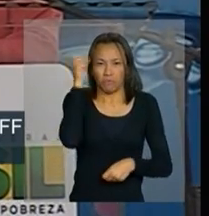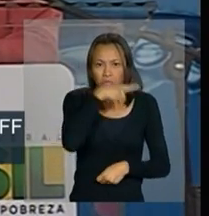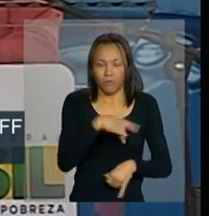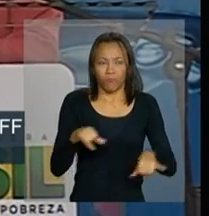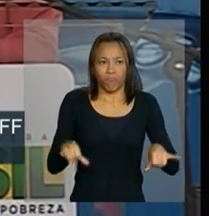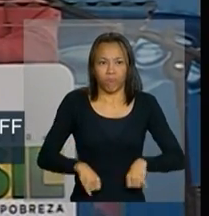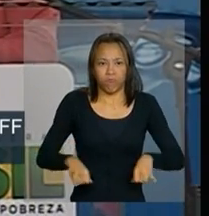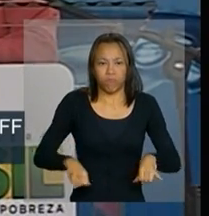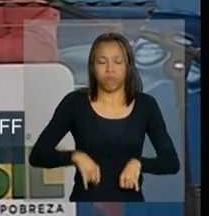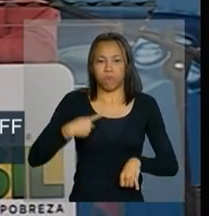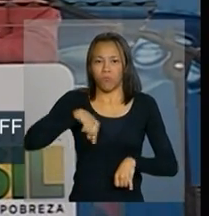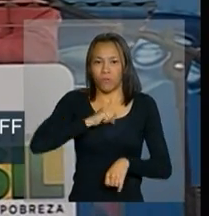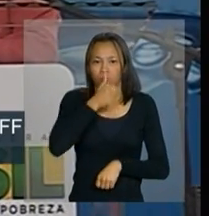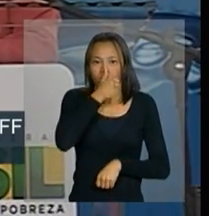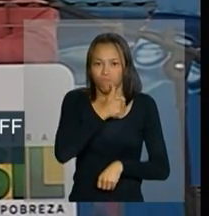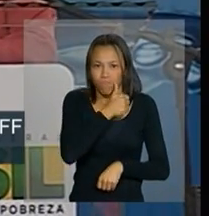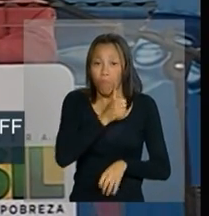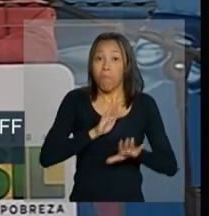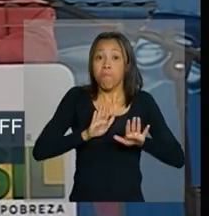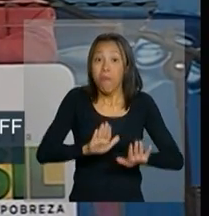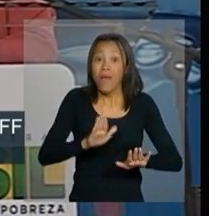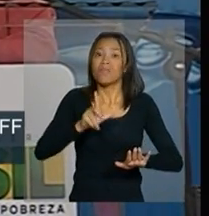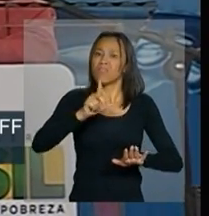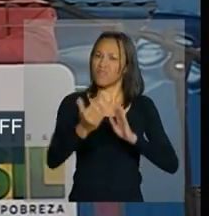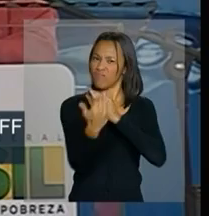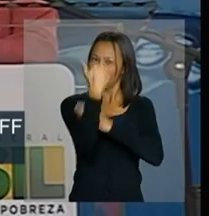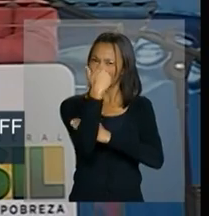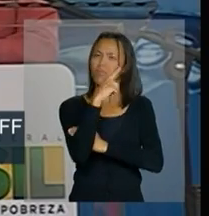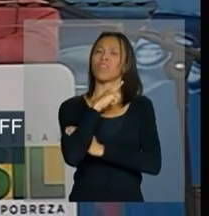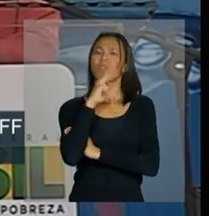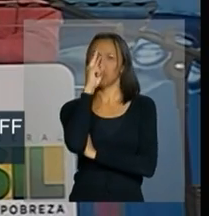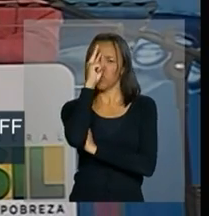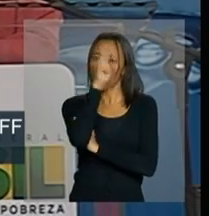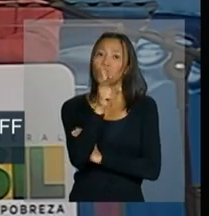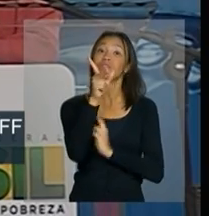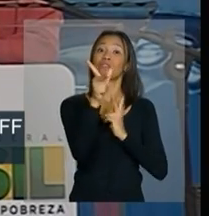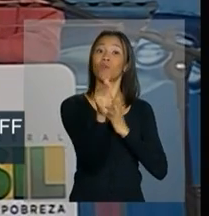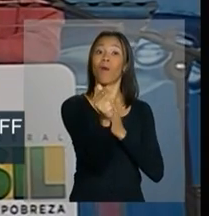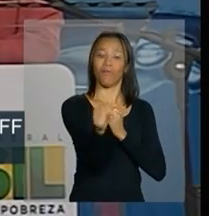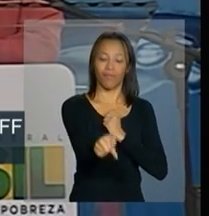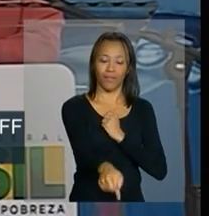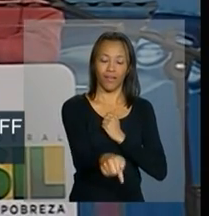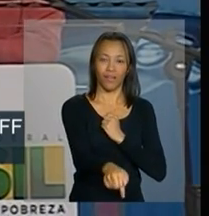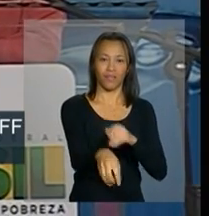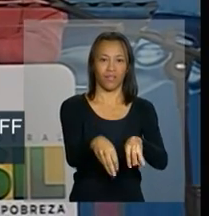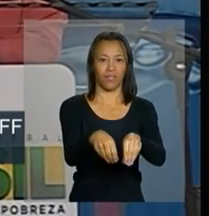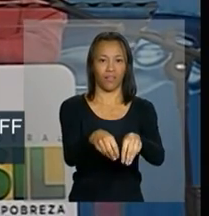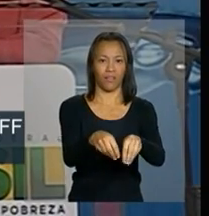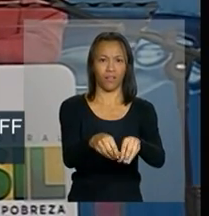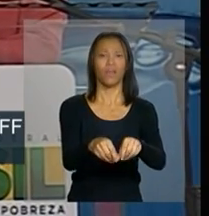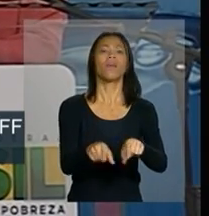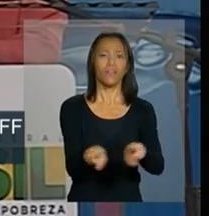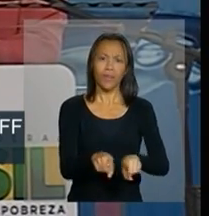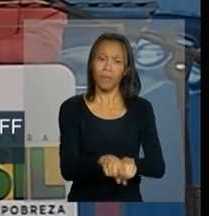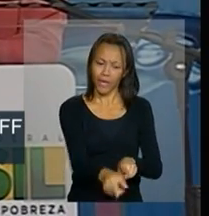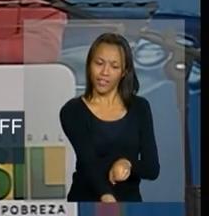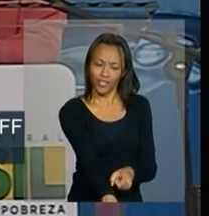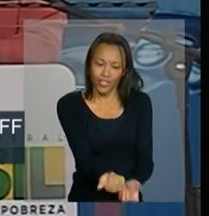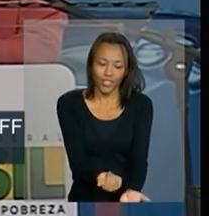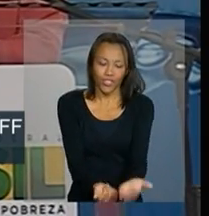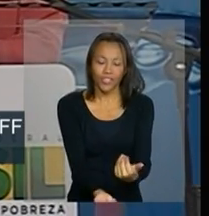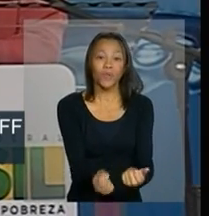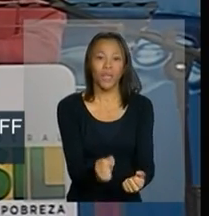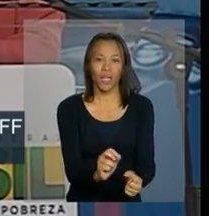dificuldade, mas nós temos força suficiente, como essa terra, porque é dela também que a gente tira a